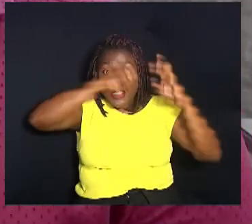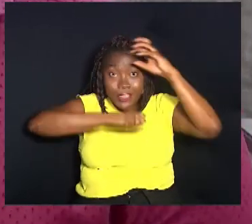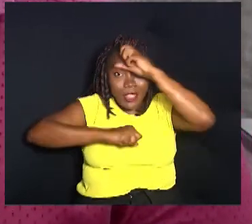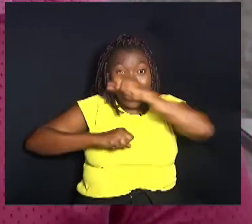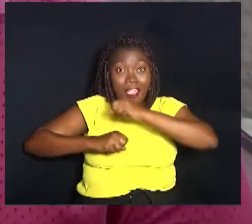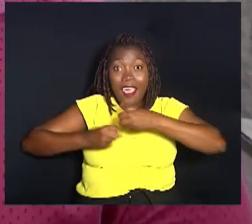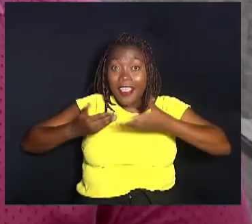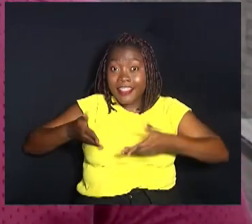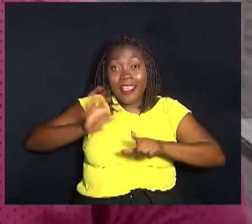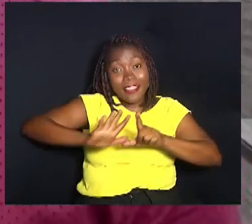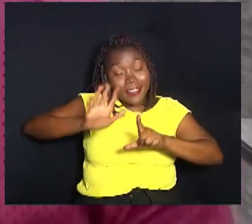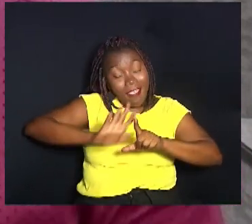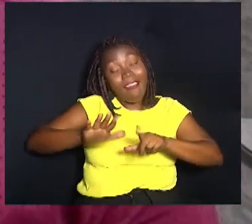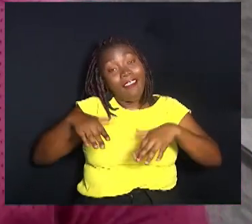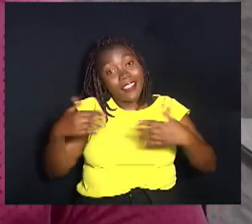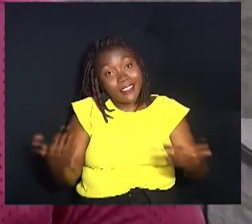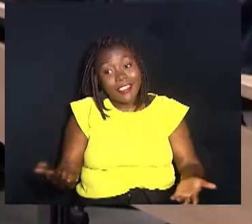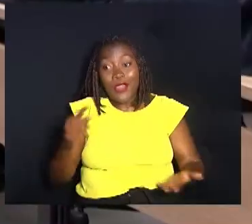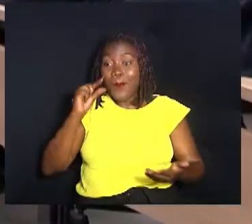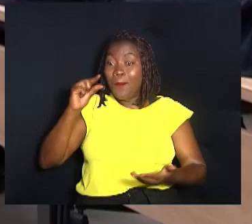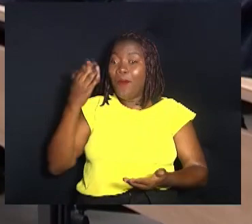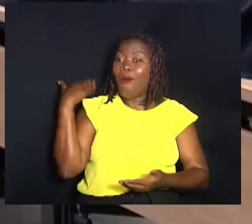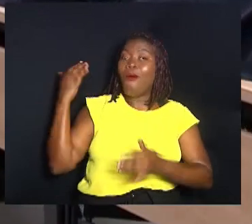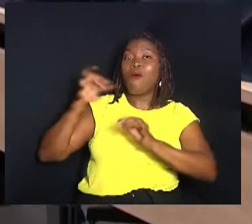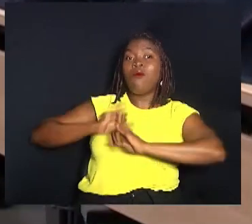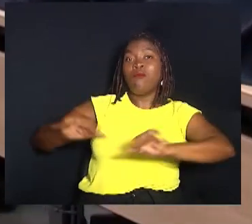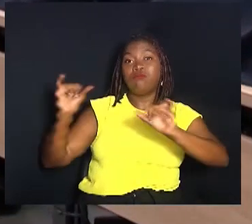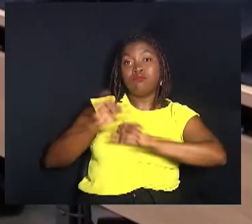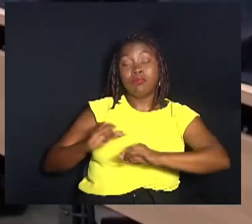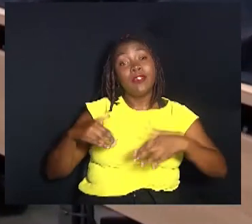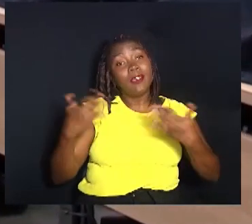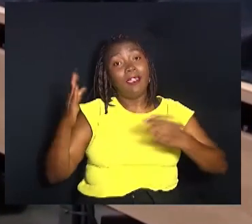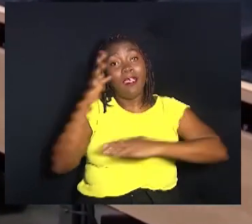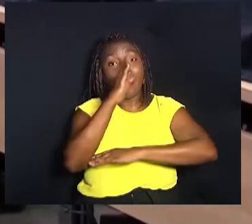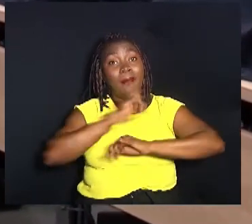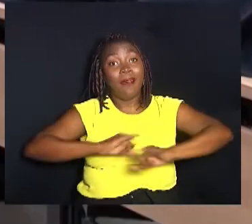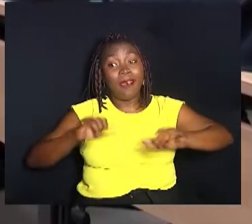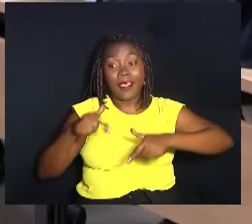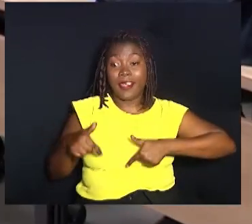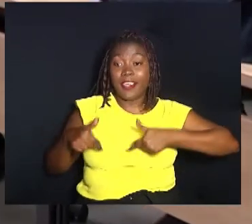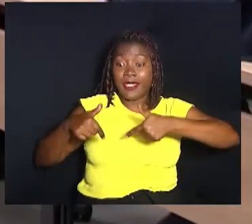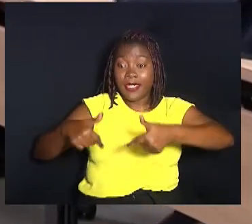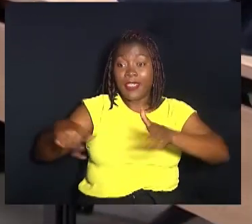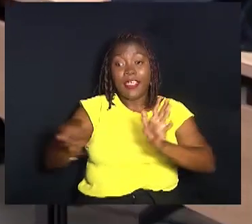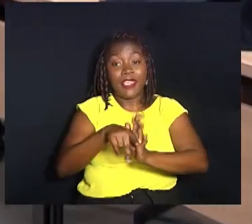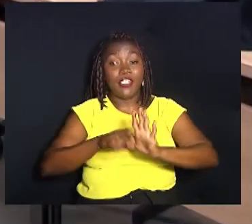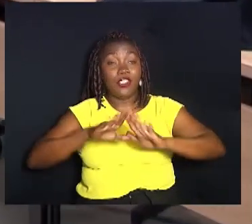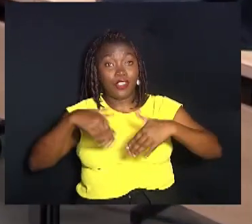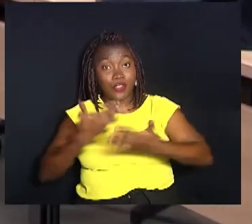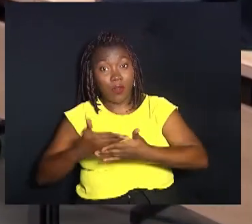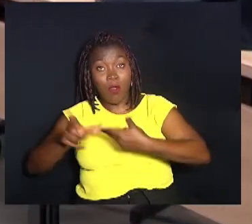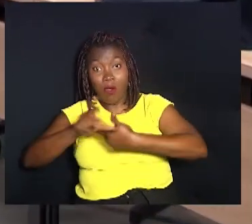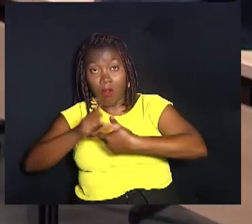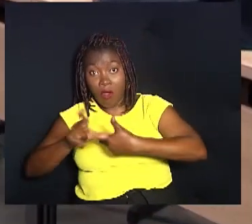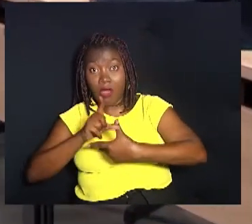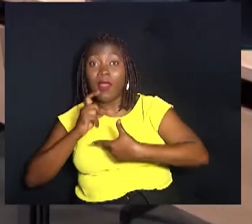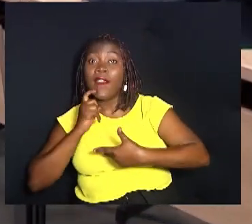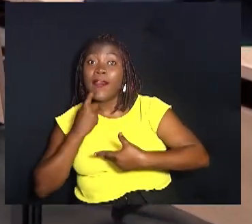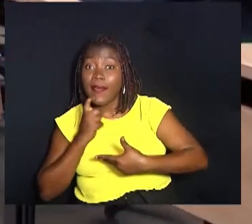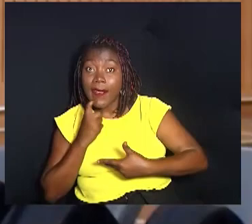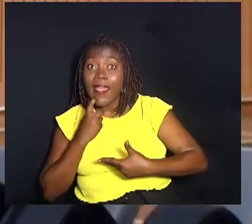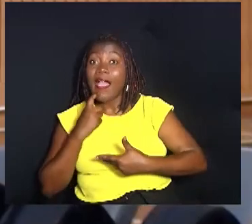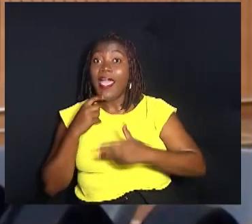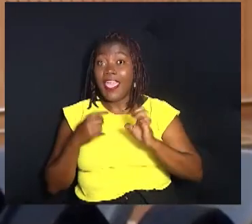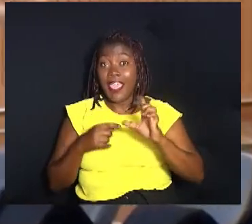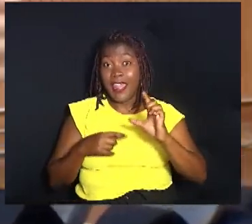dessa área assim, que era pouco divulgada. O Câmara Educa é uma iniciativa da Escola do Legislativo de Campinas, a